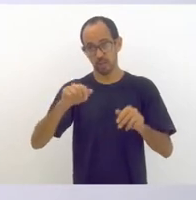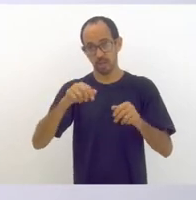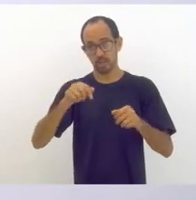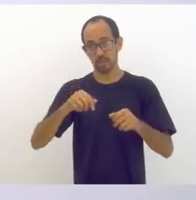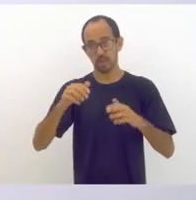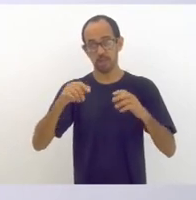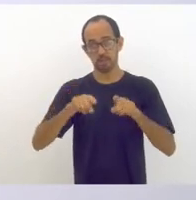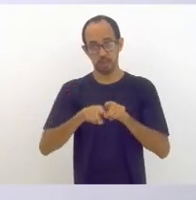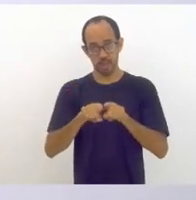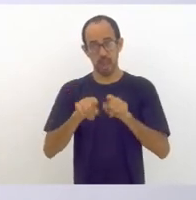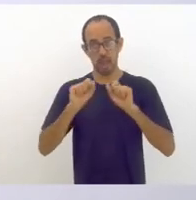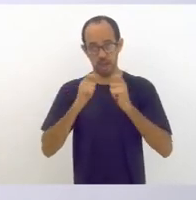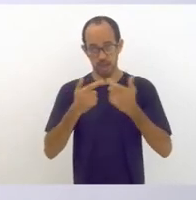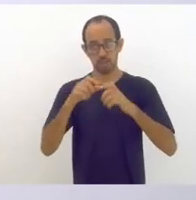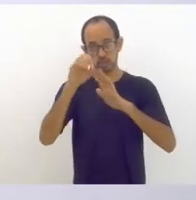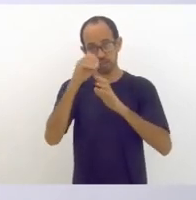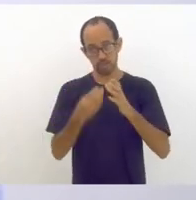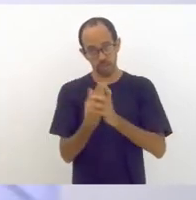são os pontos